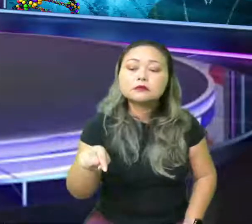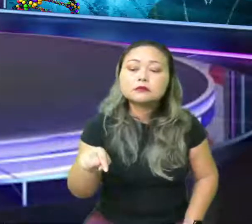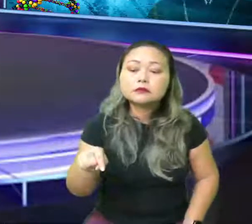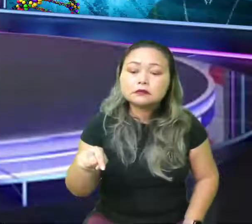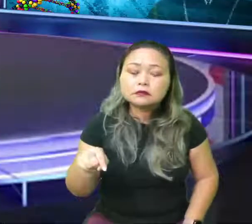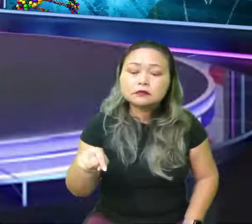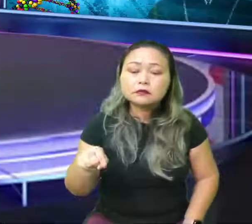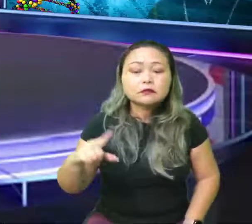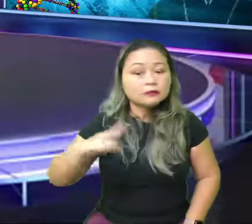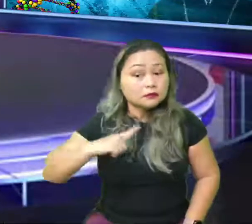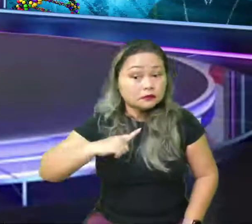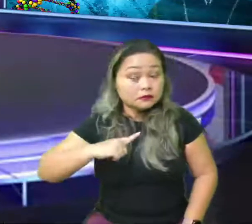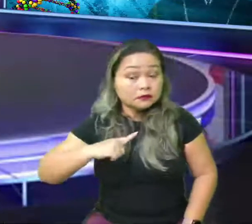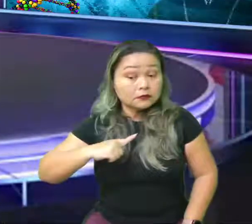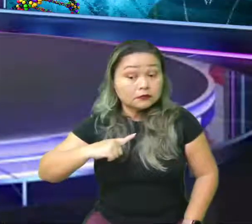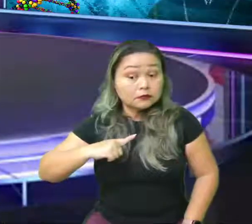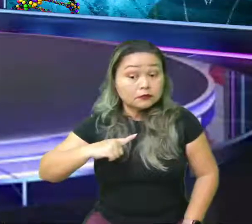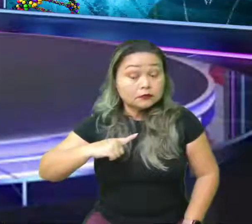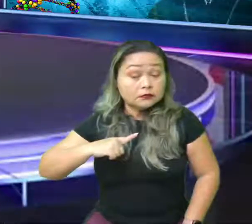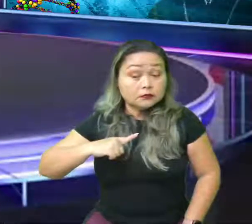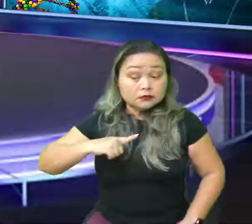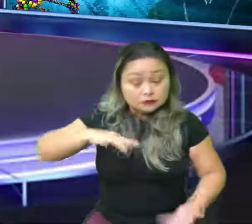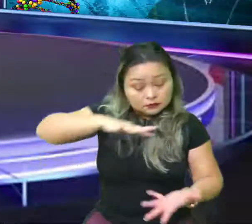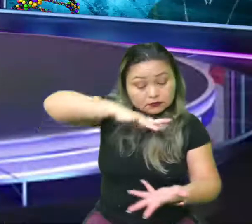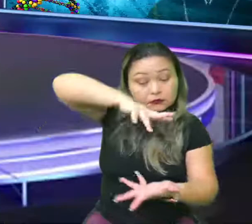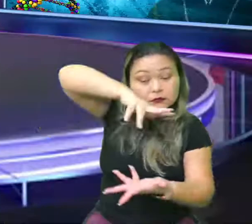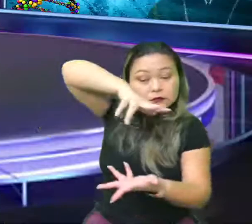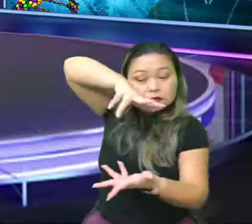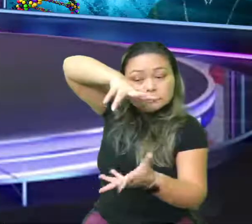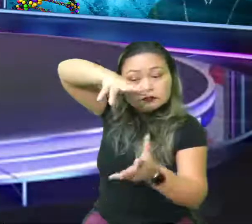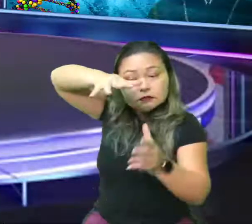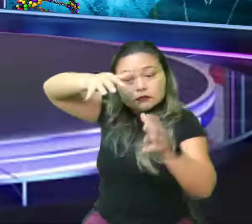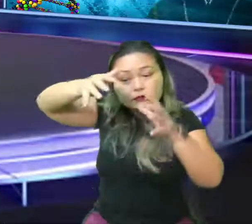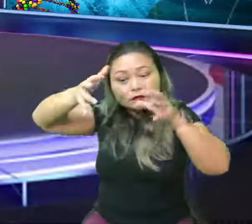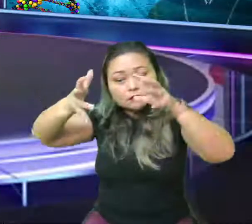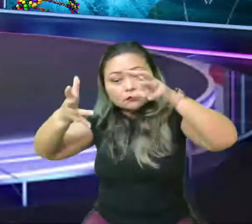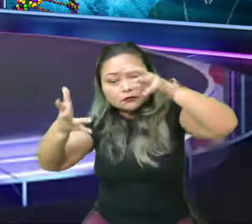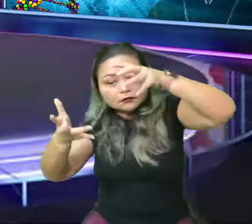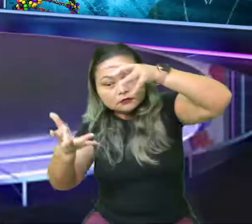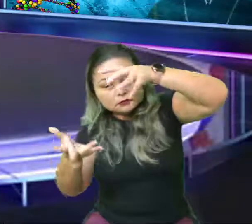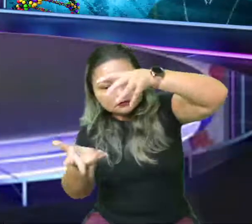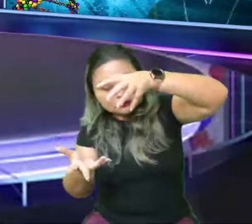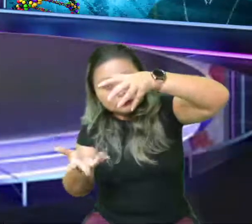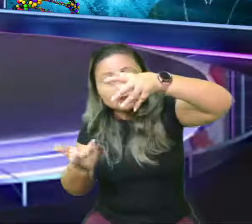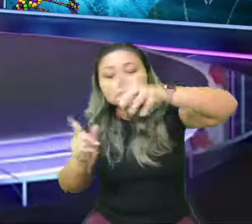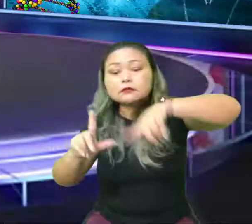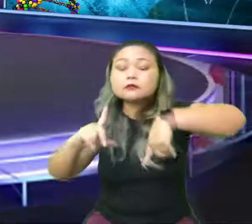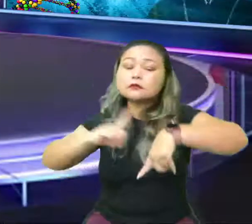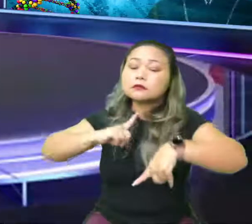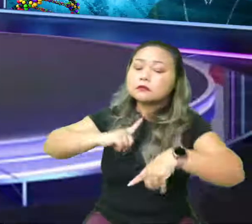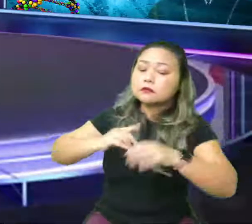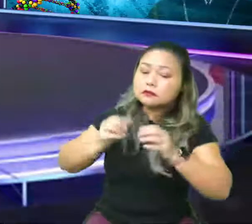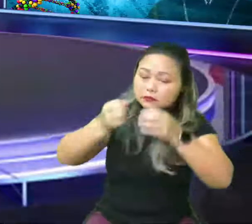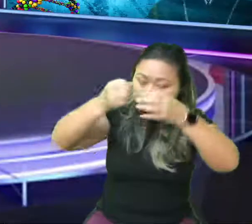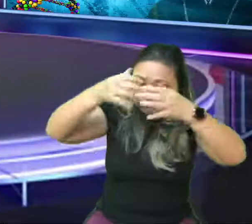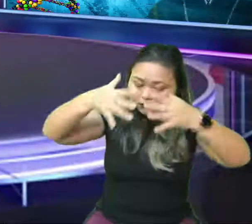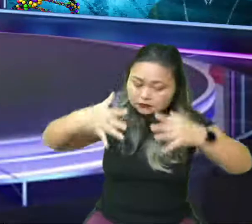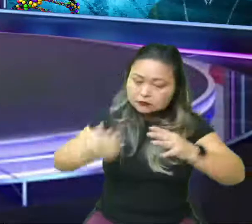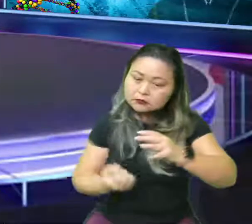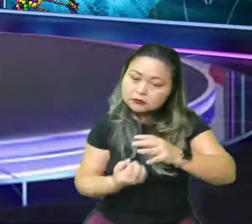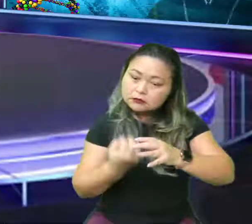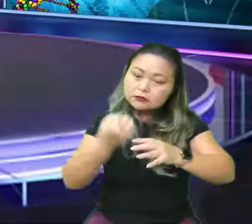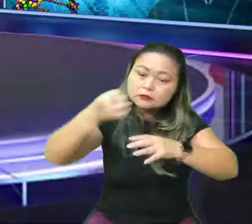um ambiente, uma terra, né, uma esfera incandescente, onde você tinha vulcões em